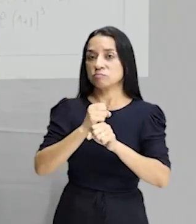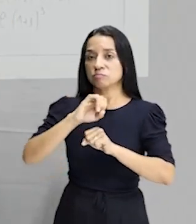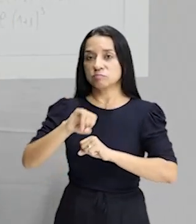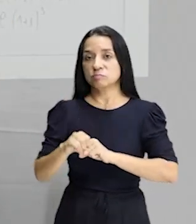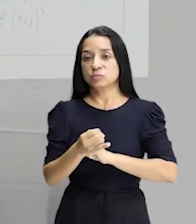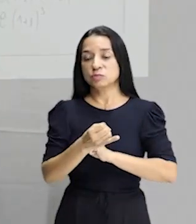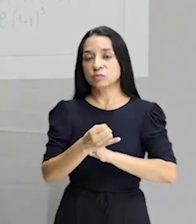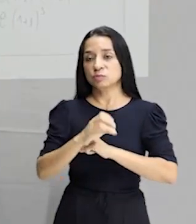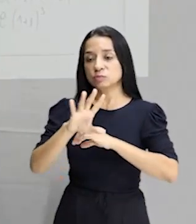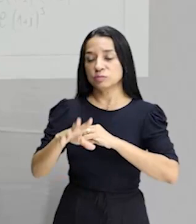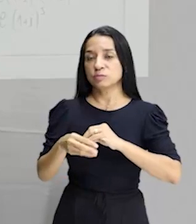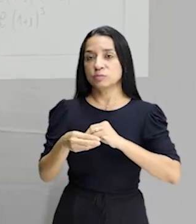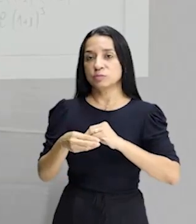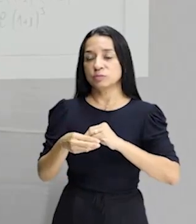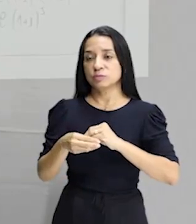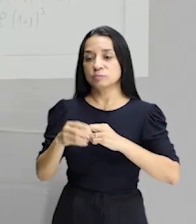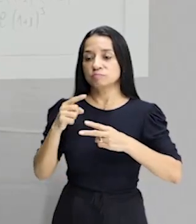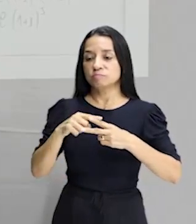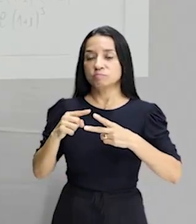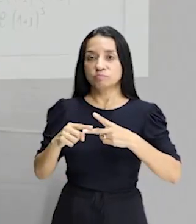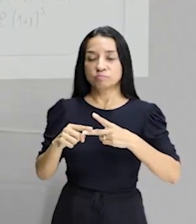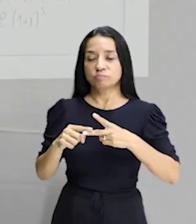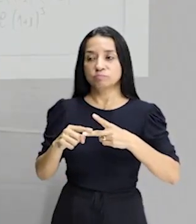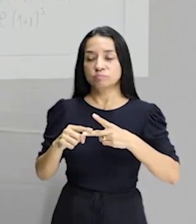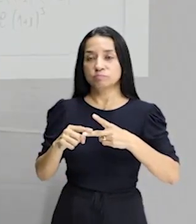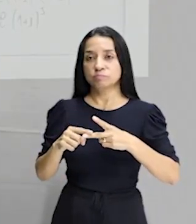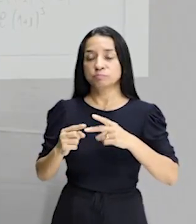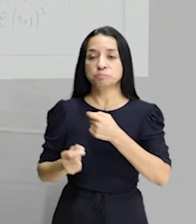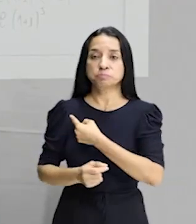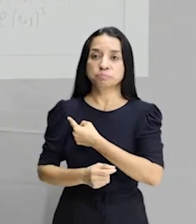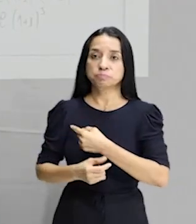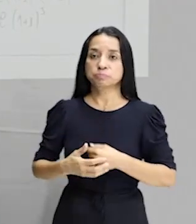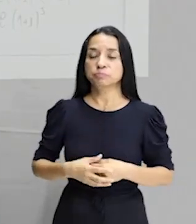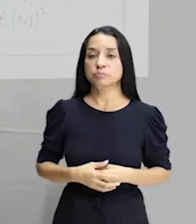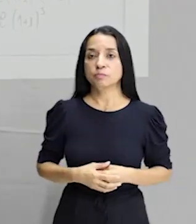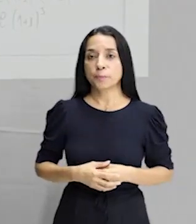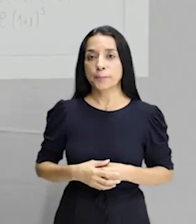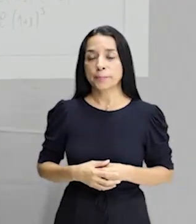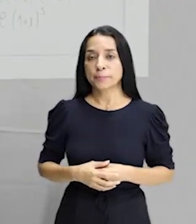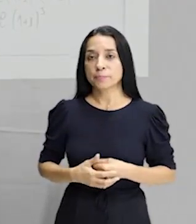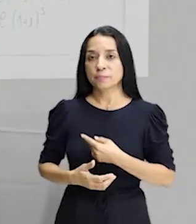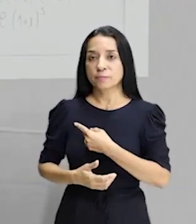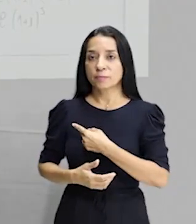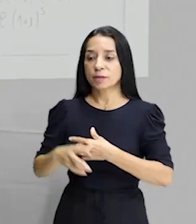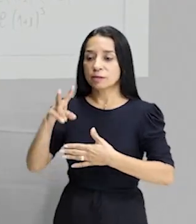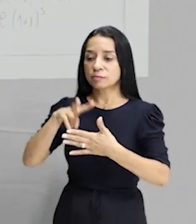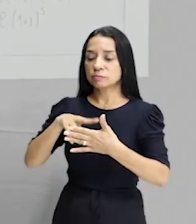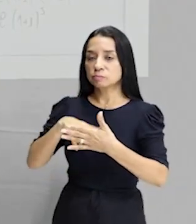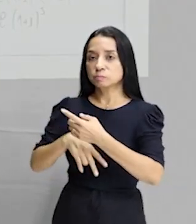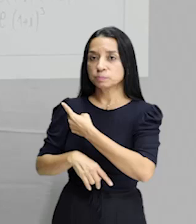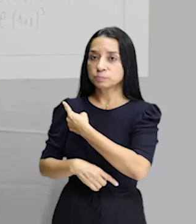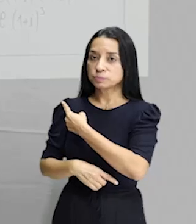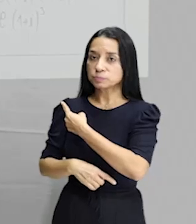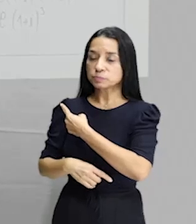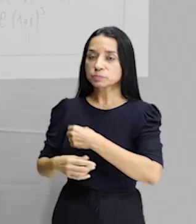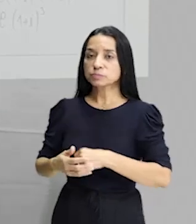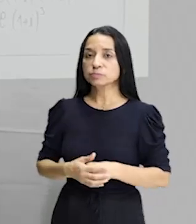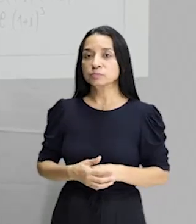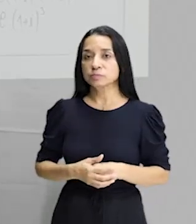dois regimes de capitalização Beleza então coloquei uma situação aqui ó um capital de 40 mil